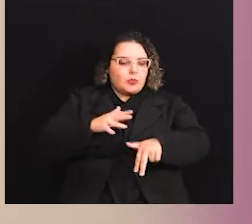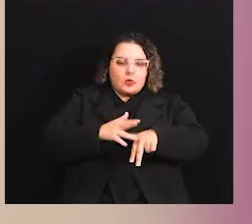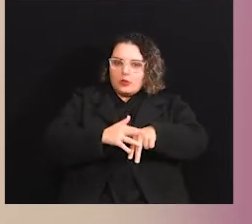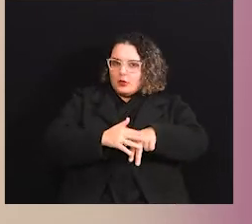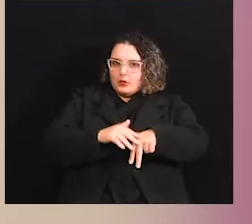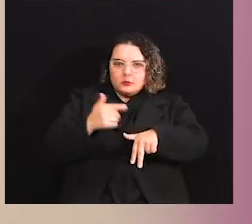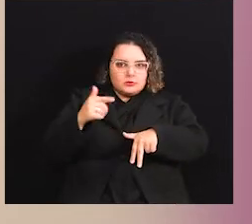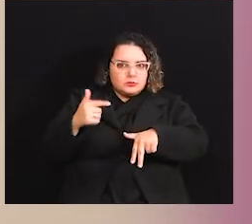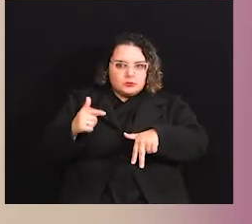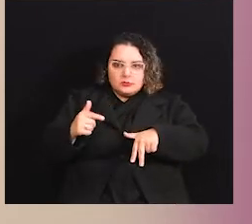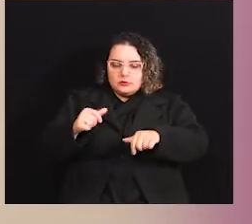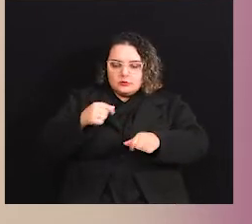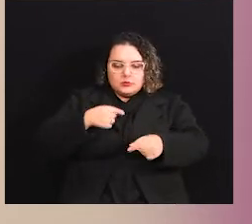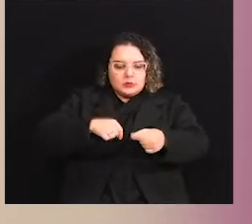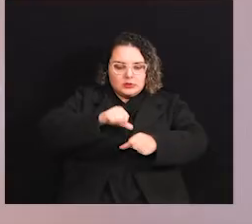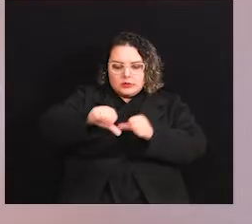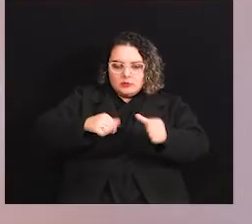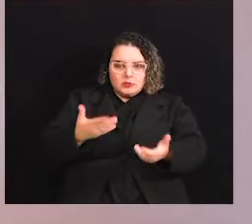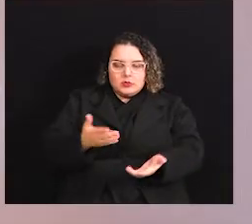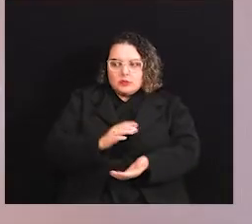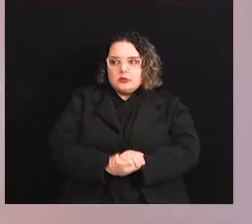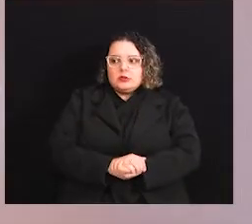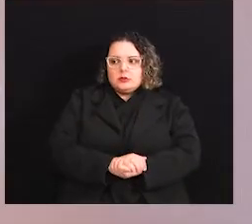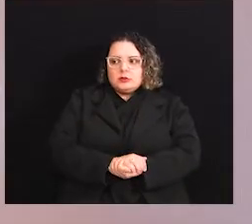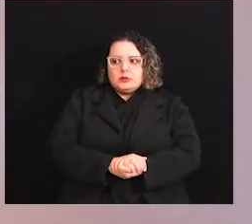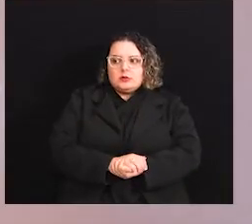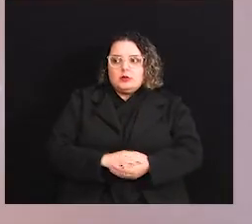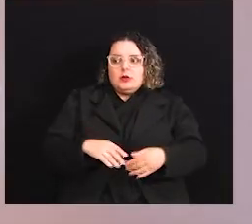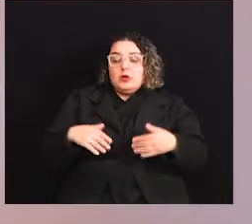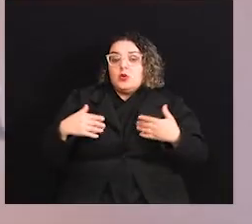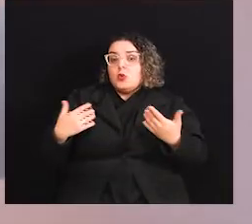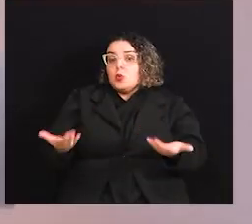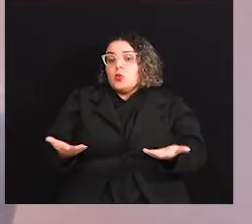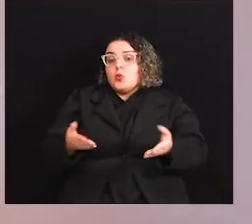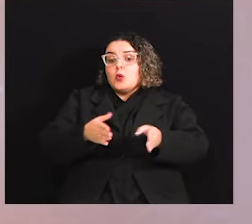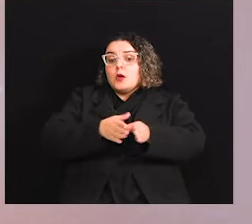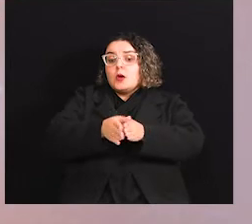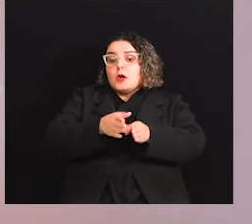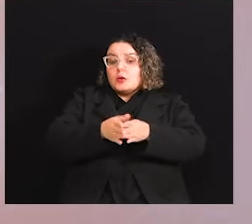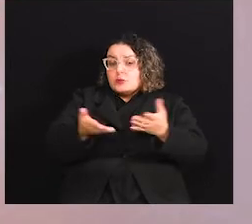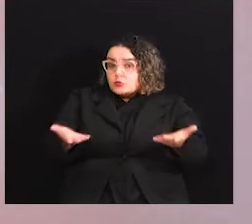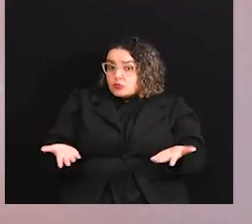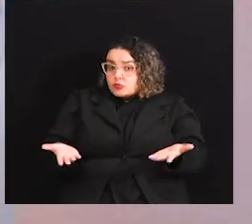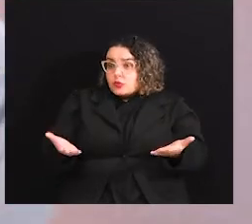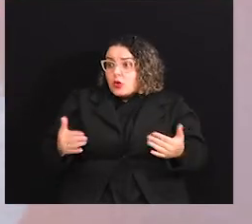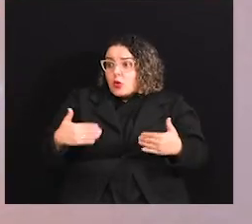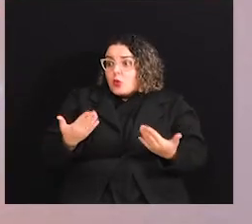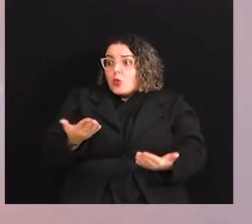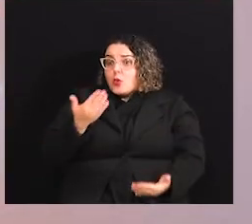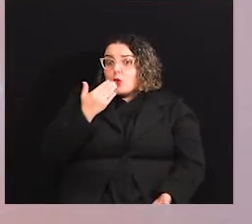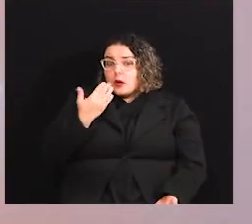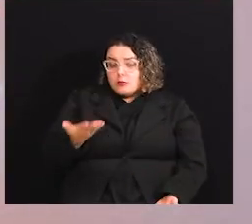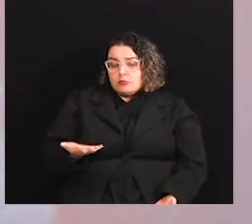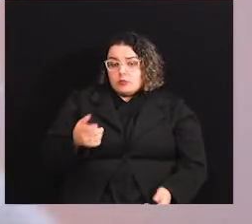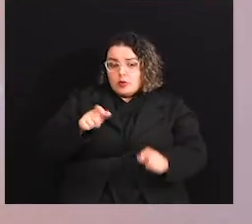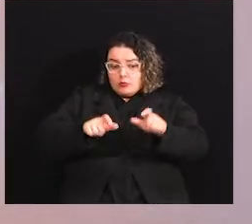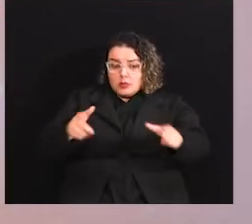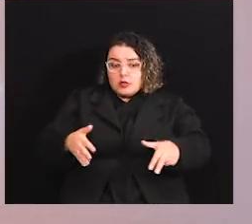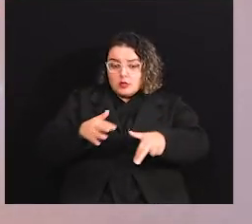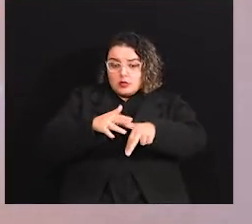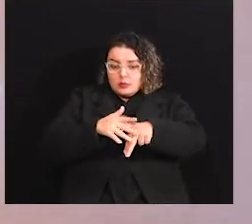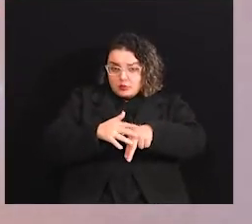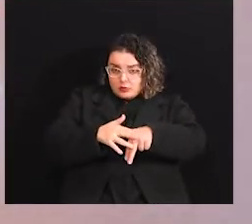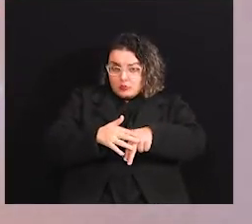não vão ter essa recuperação. Diante disso, qual que é a orientação, qual que é a dieta, a alimentação que a pessoa que